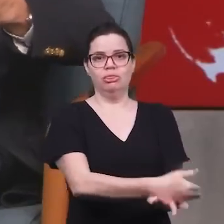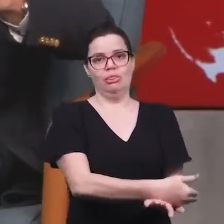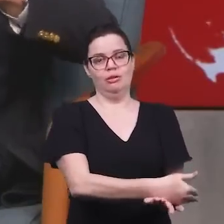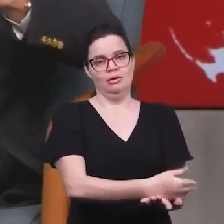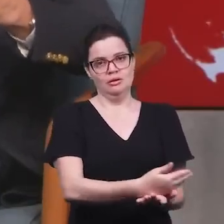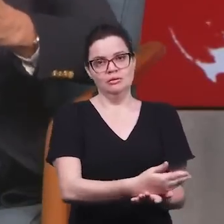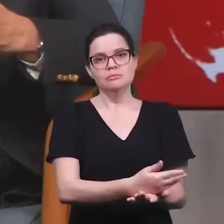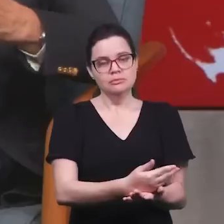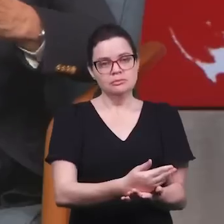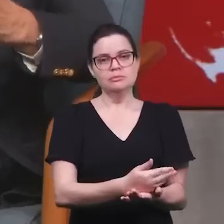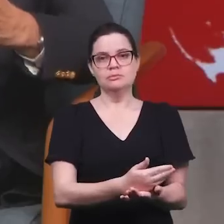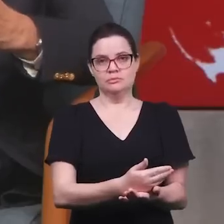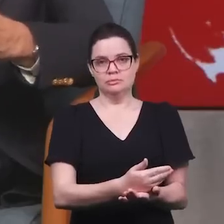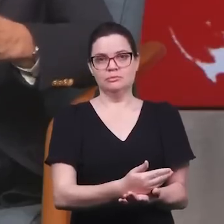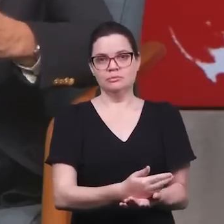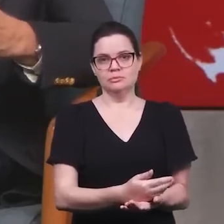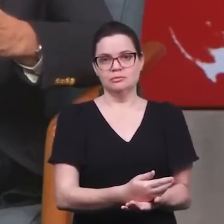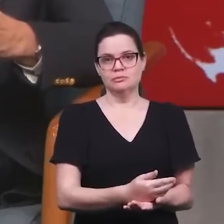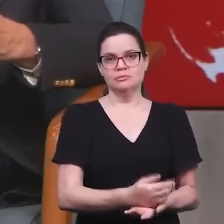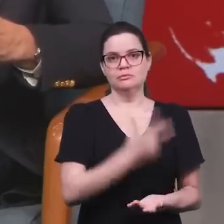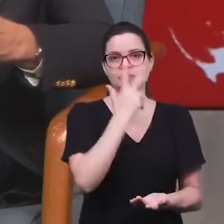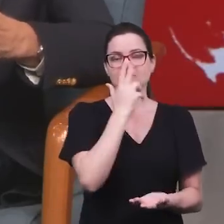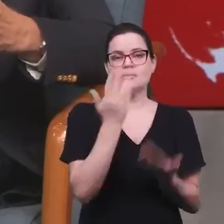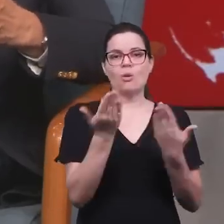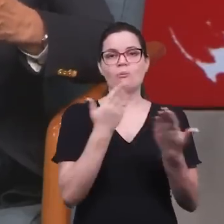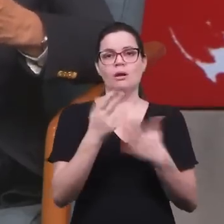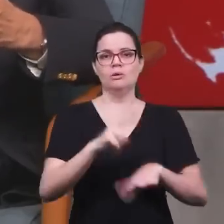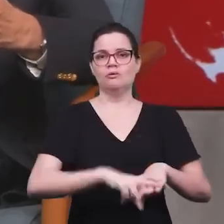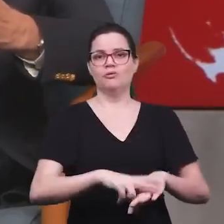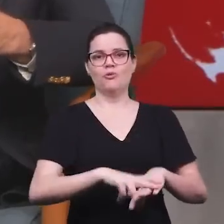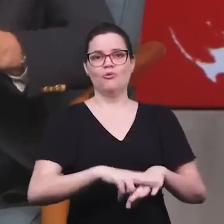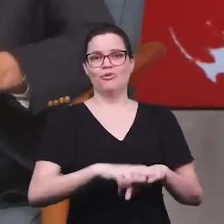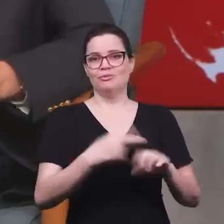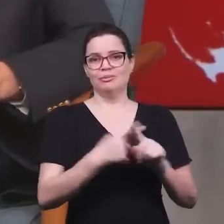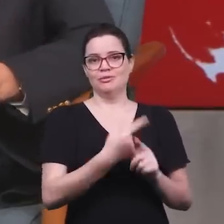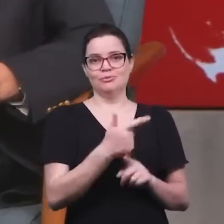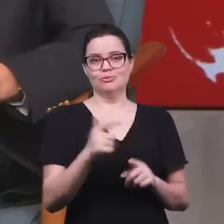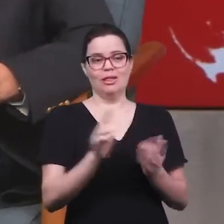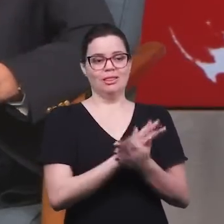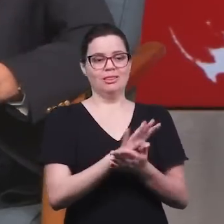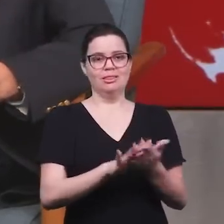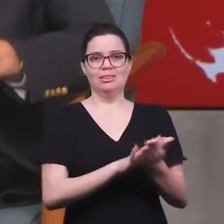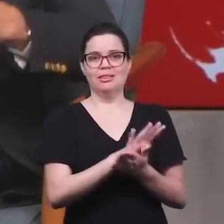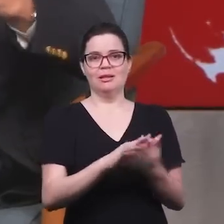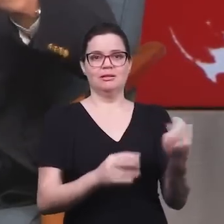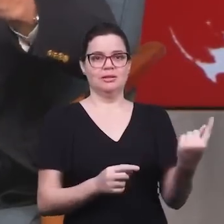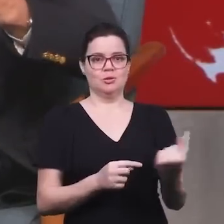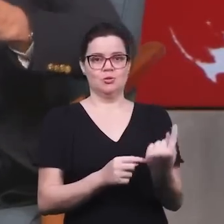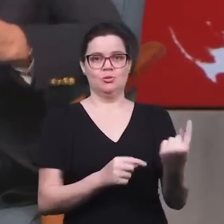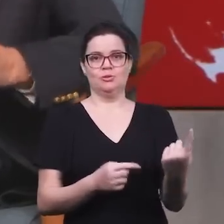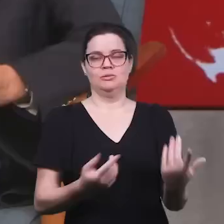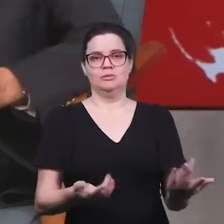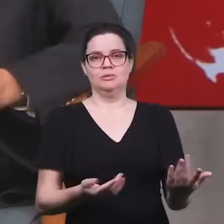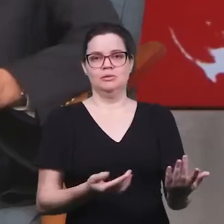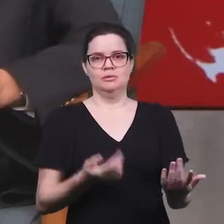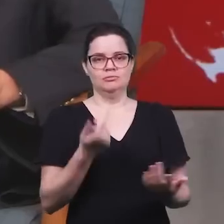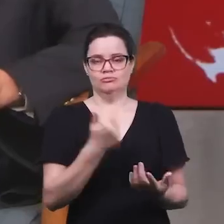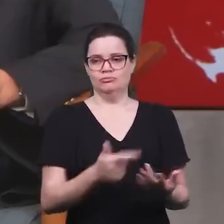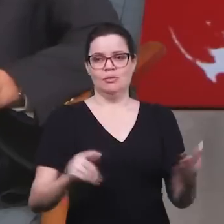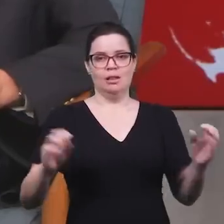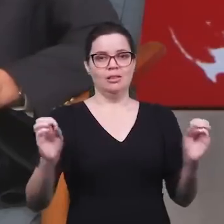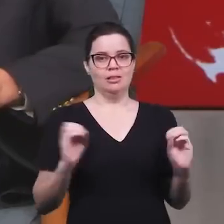desse mar de tristeza, de angústia, de lamento, por falta de tudo que aí está.